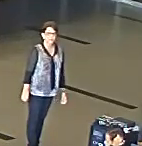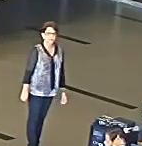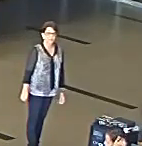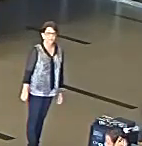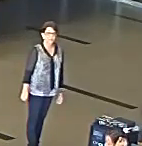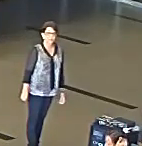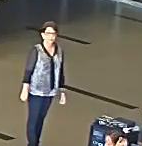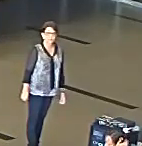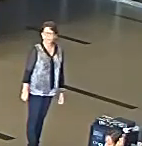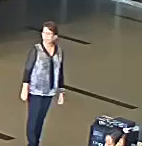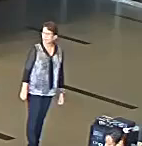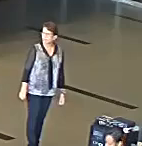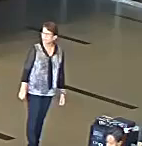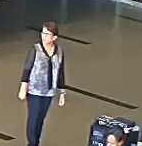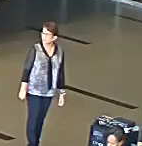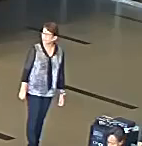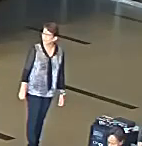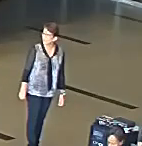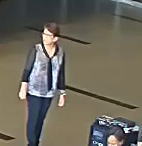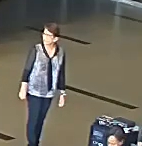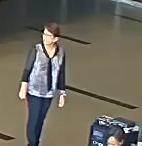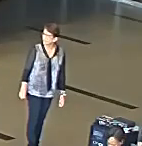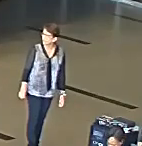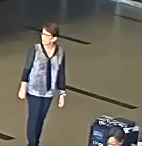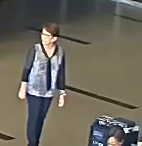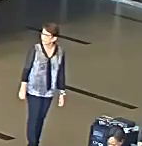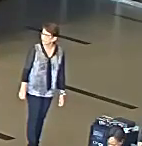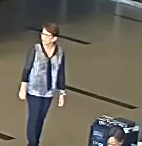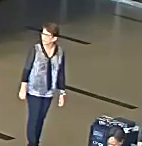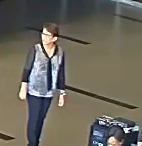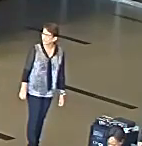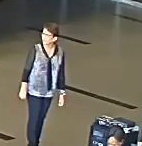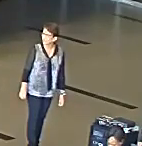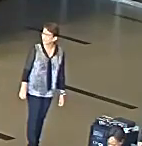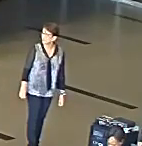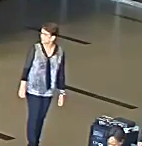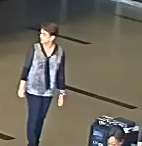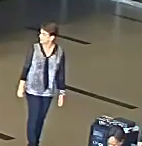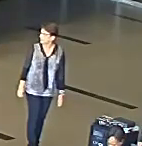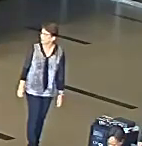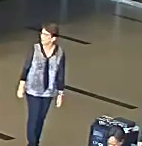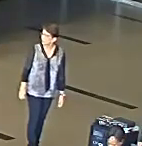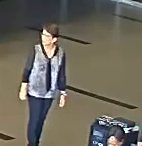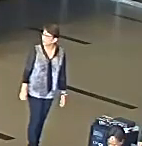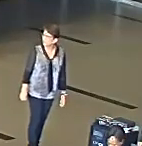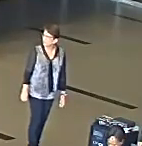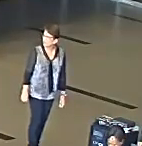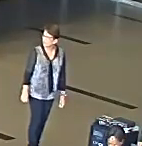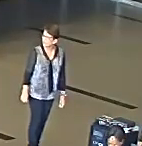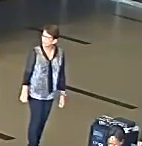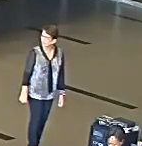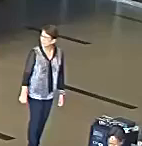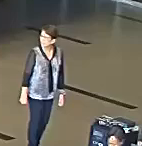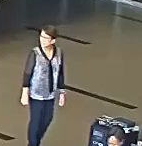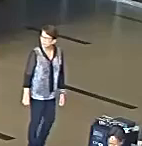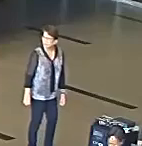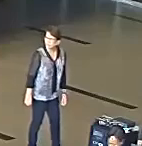aí cabe agora a nós os deputados os vereadores que são os